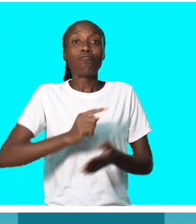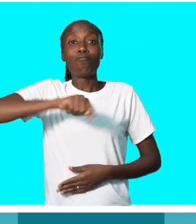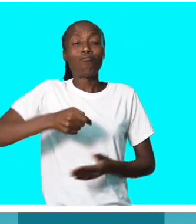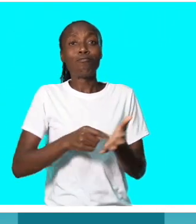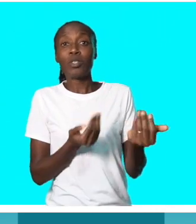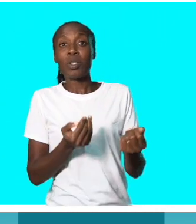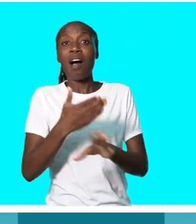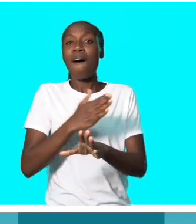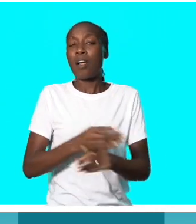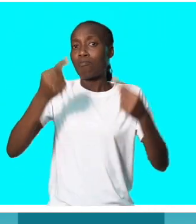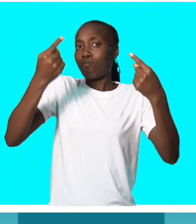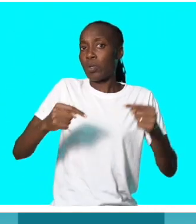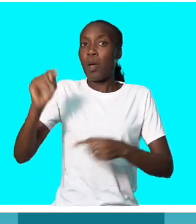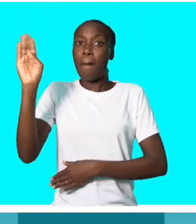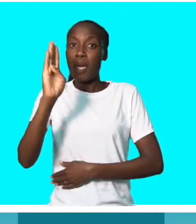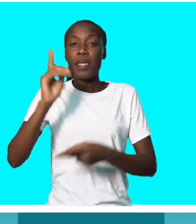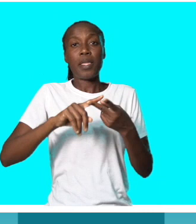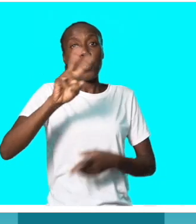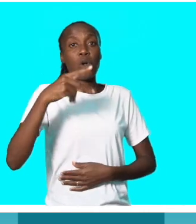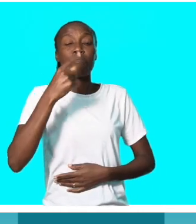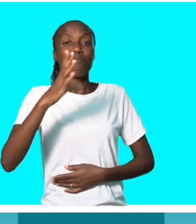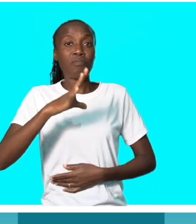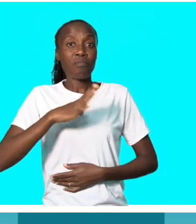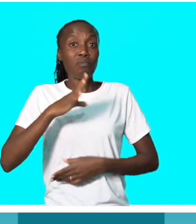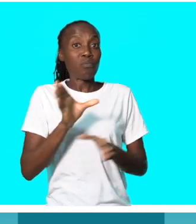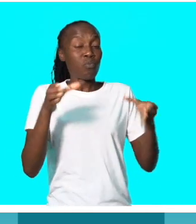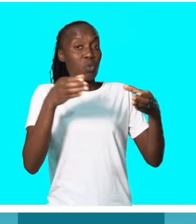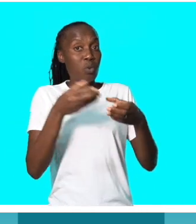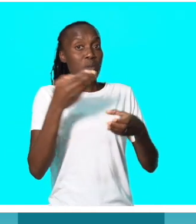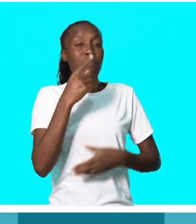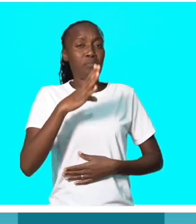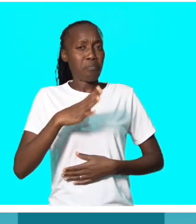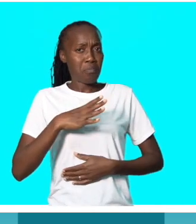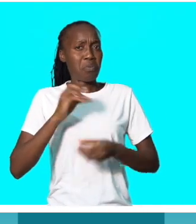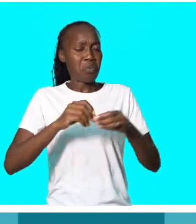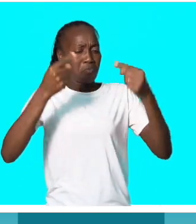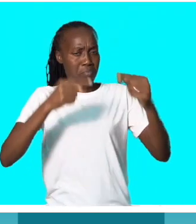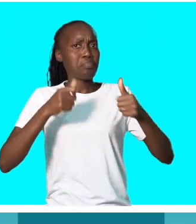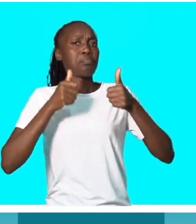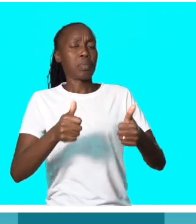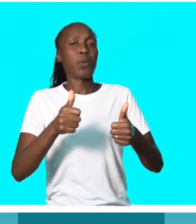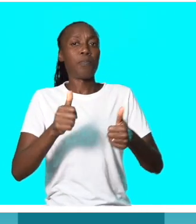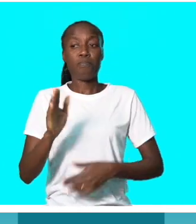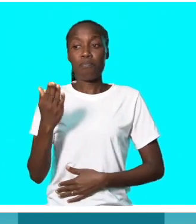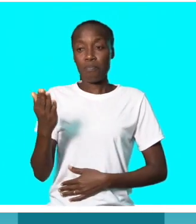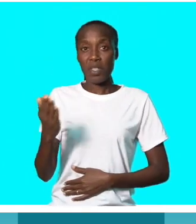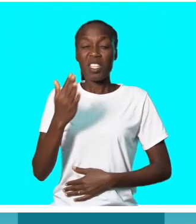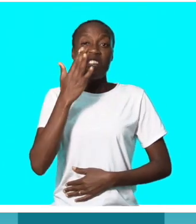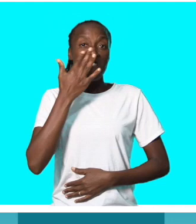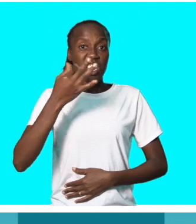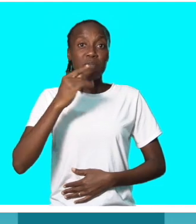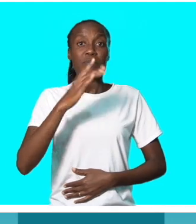contra a Beira, todas aquelas coisas. Nós sabemos também que aqui havia uma equipa adversária que eram muito nervosas também. Felizmin